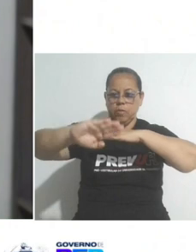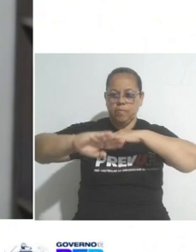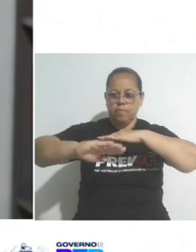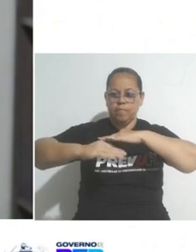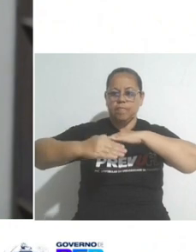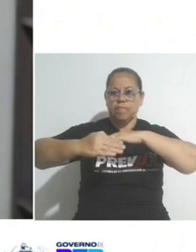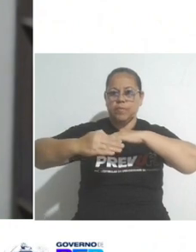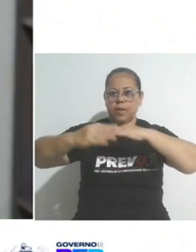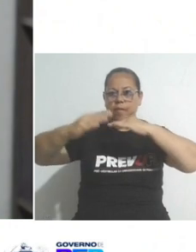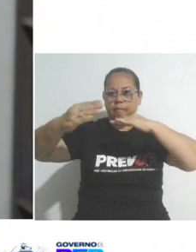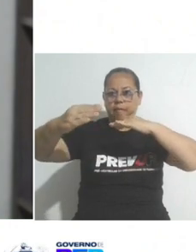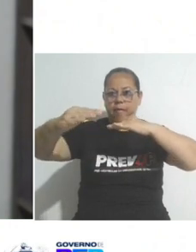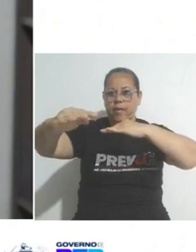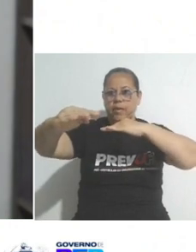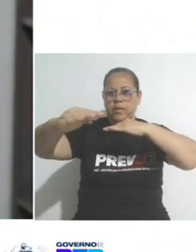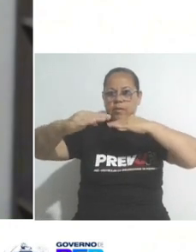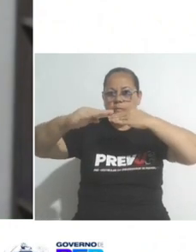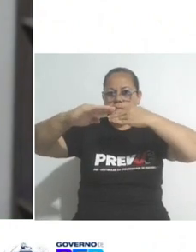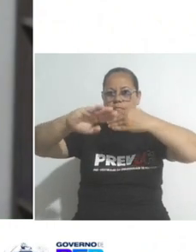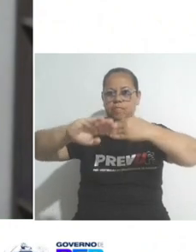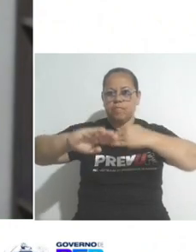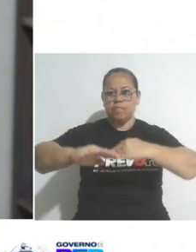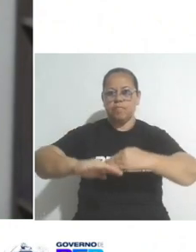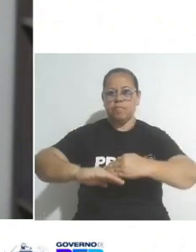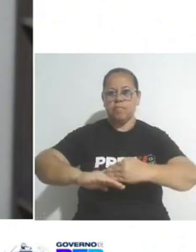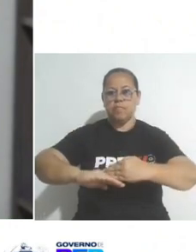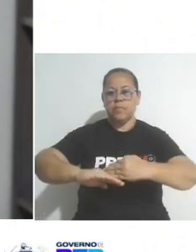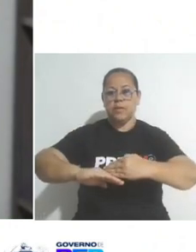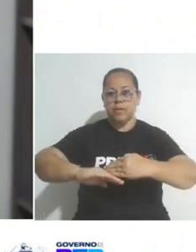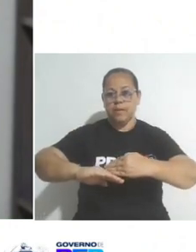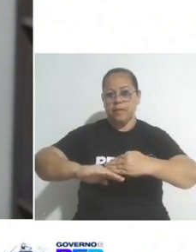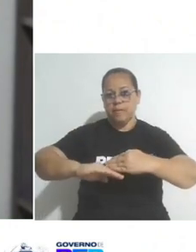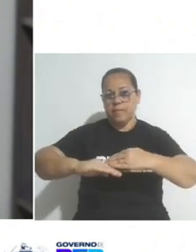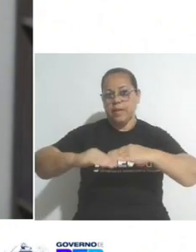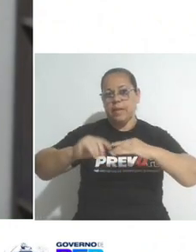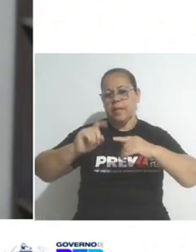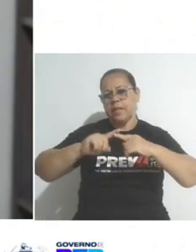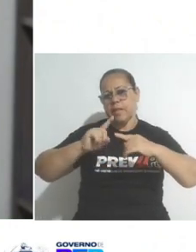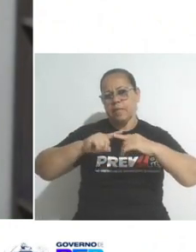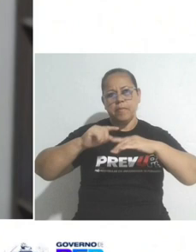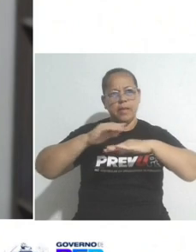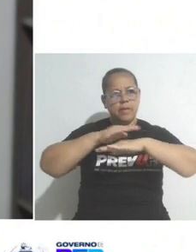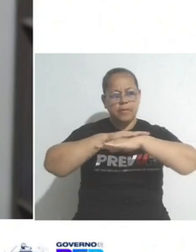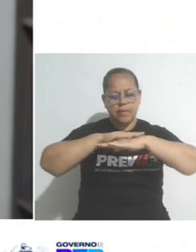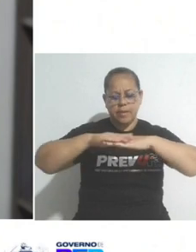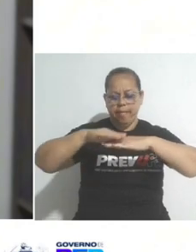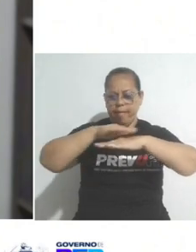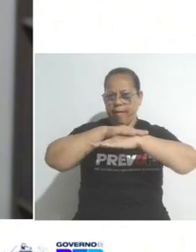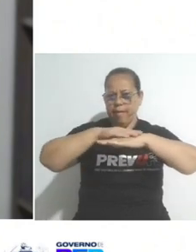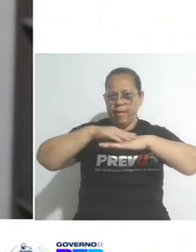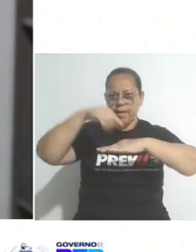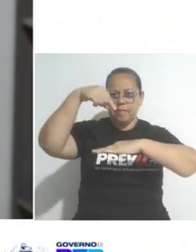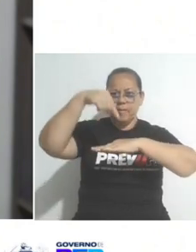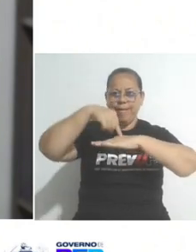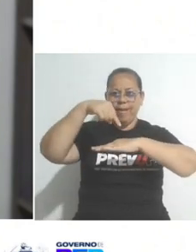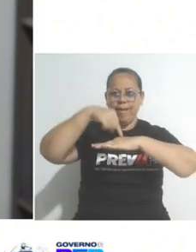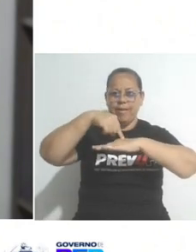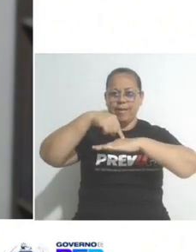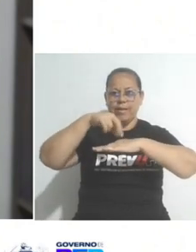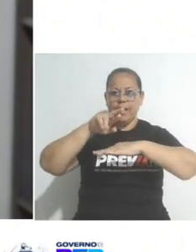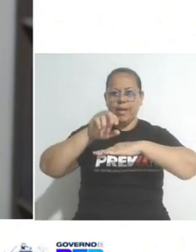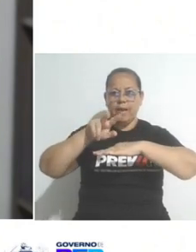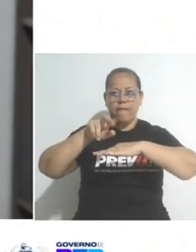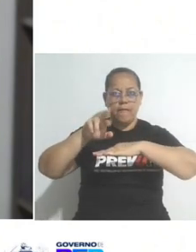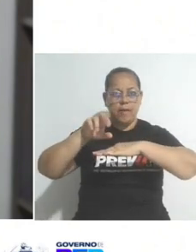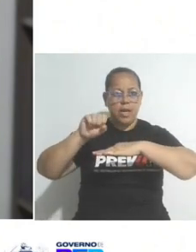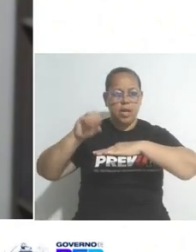e soerguimento da borda essa borda soerguida tem uma face chamada de reverso da cuesta que